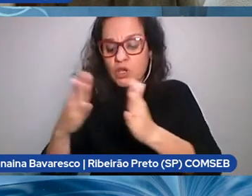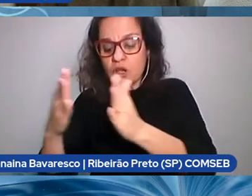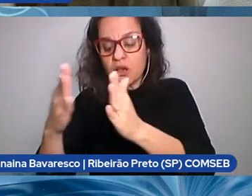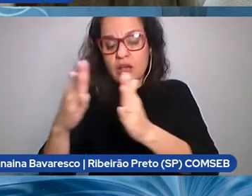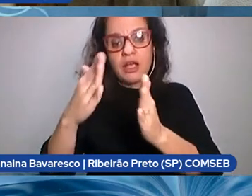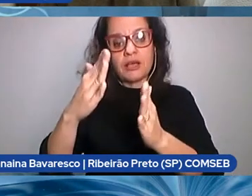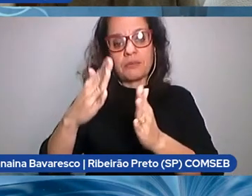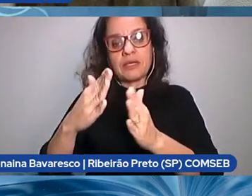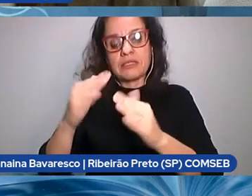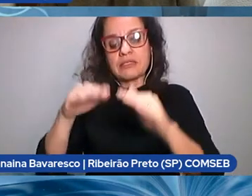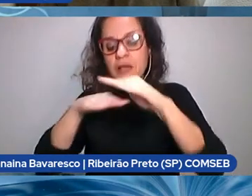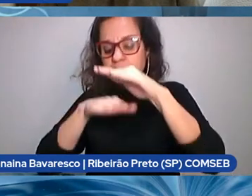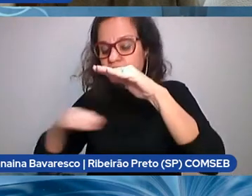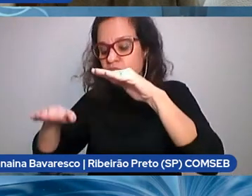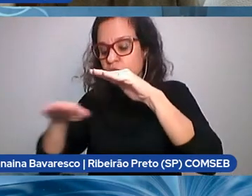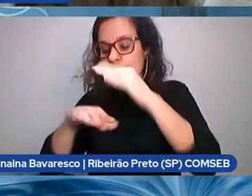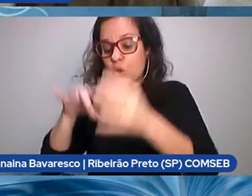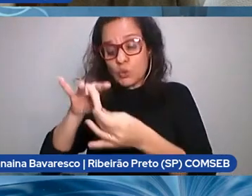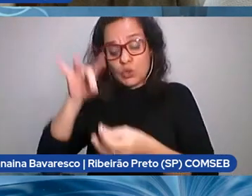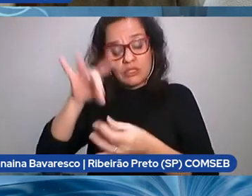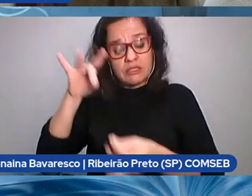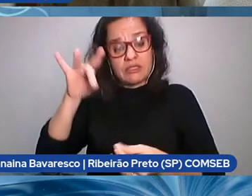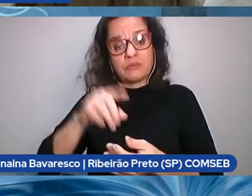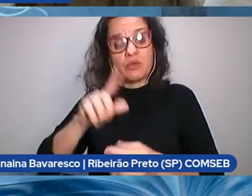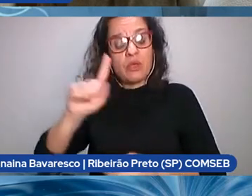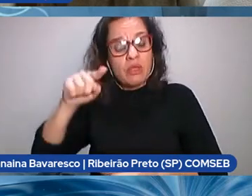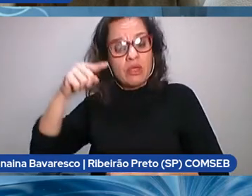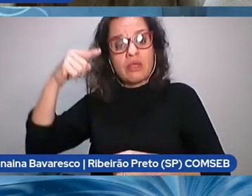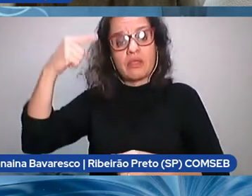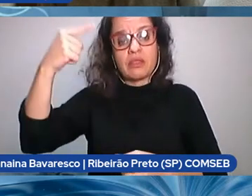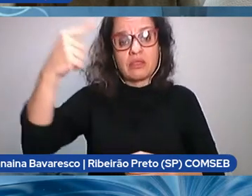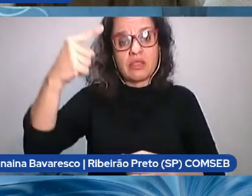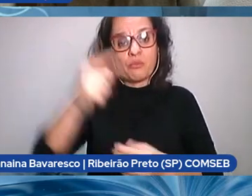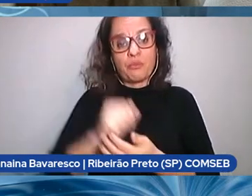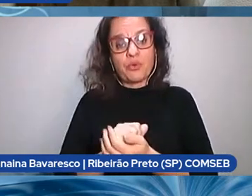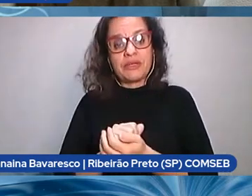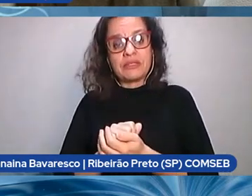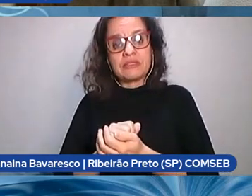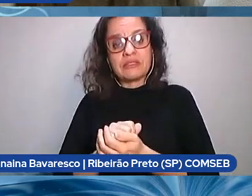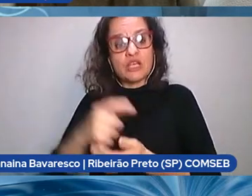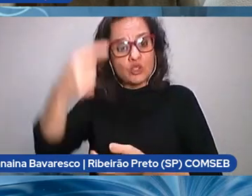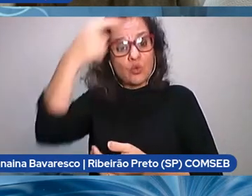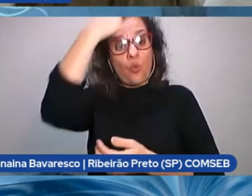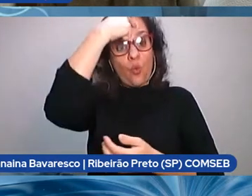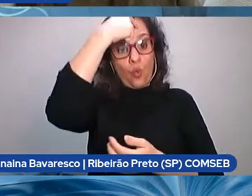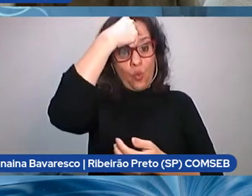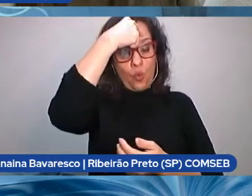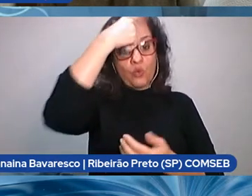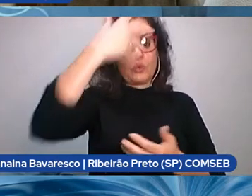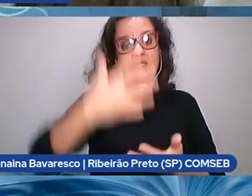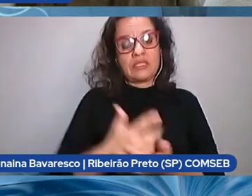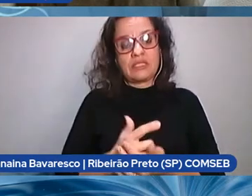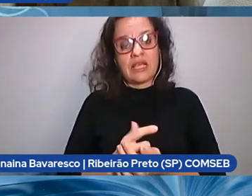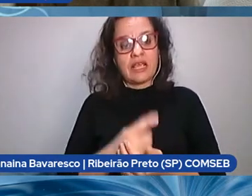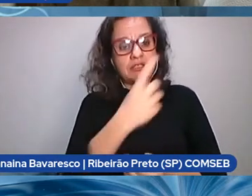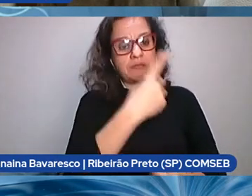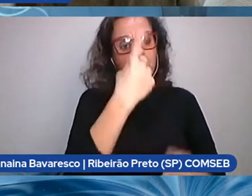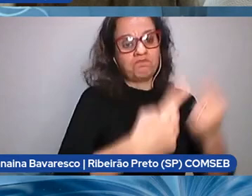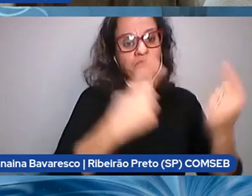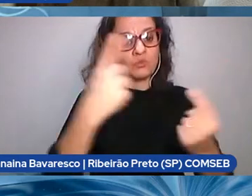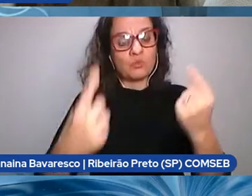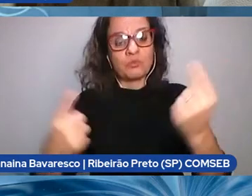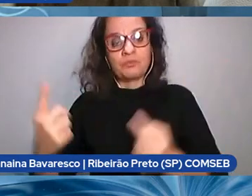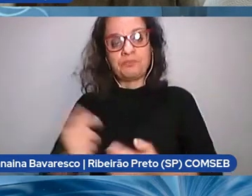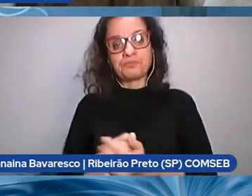reinos inferiores da natureza, nós passamos a ser dotados de consciência, individualidade, da nossa